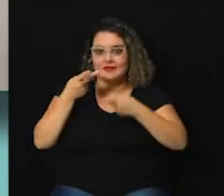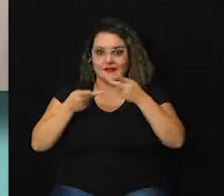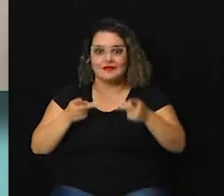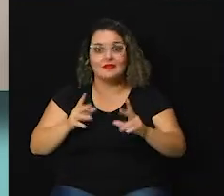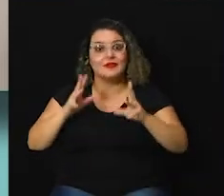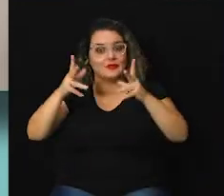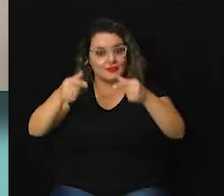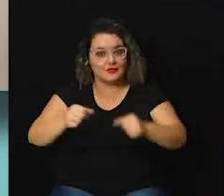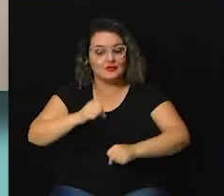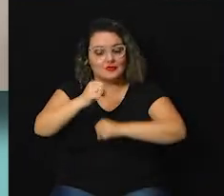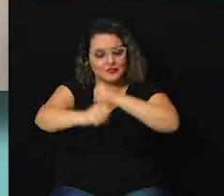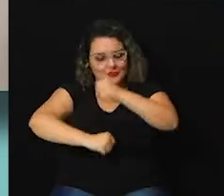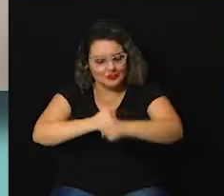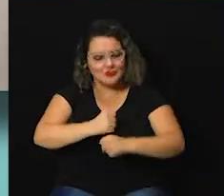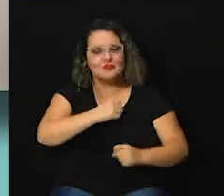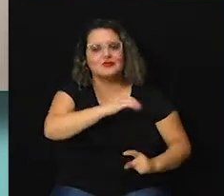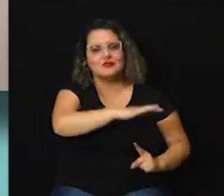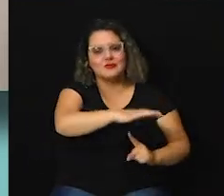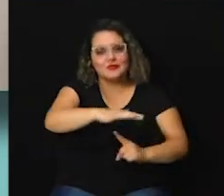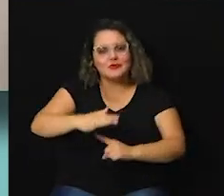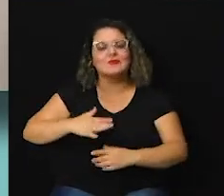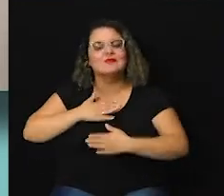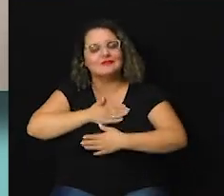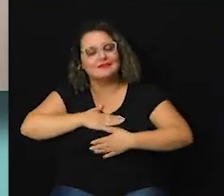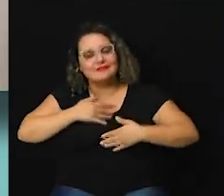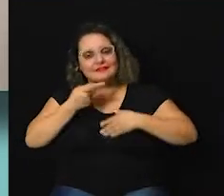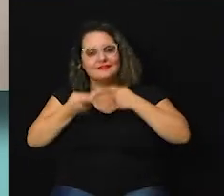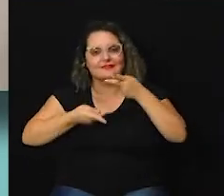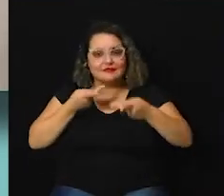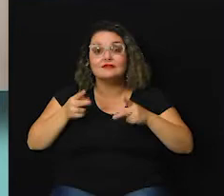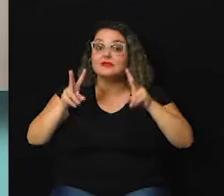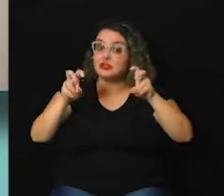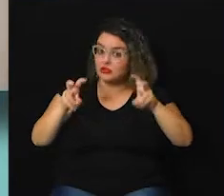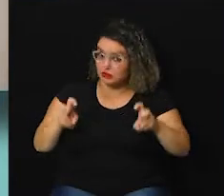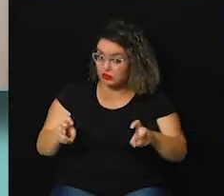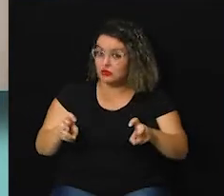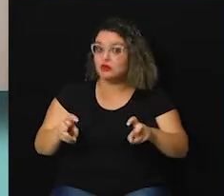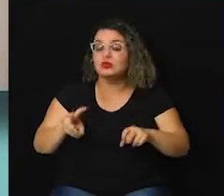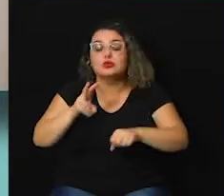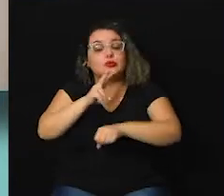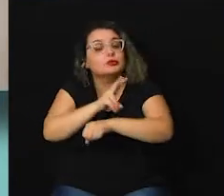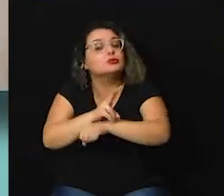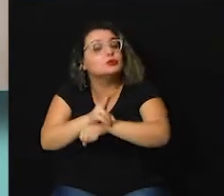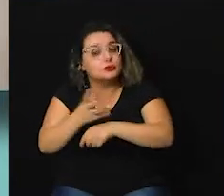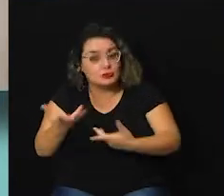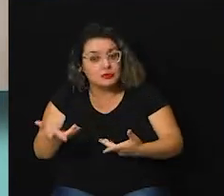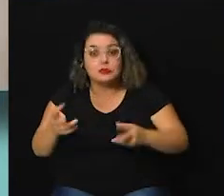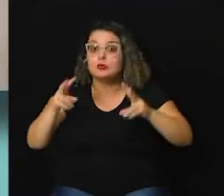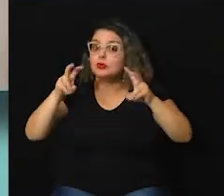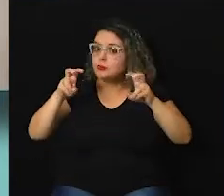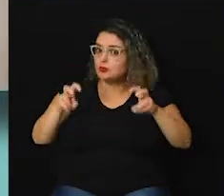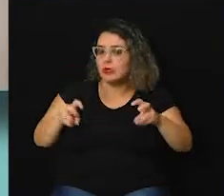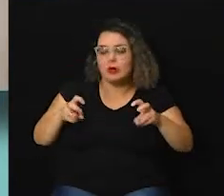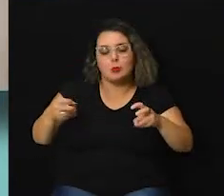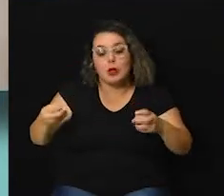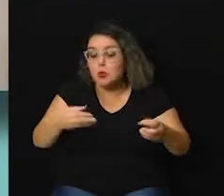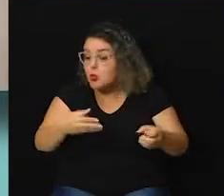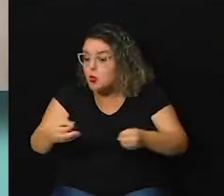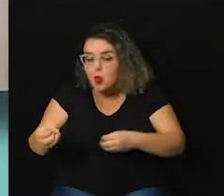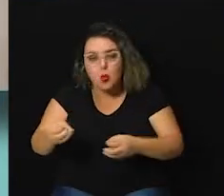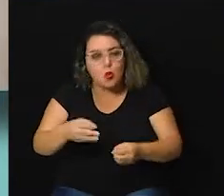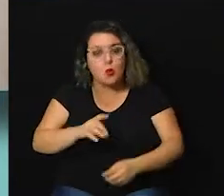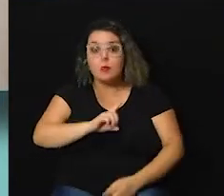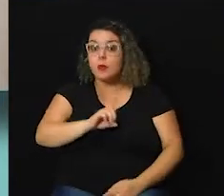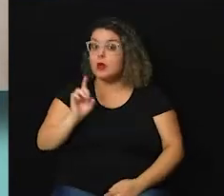do Giro Ambiental. É um prazer a gente poder falar um pouquinho sobre essa questão de conservação e um tema tão atual que envolve